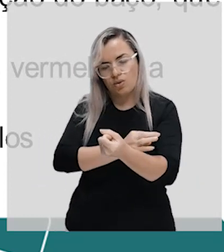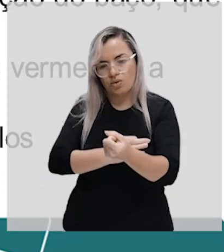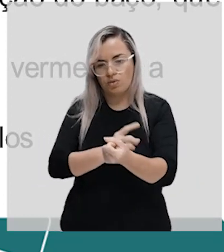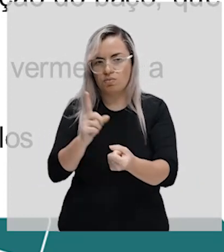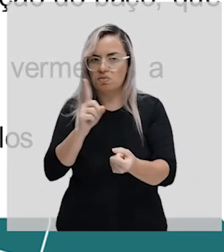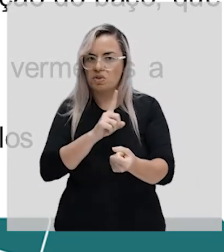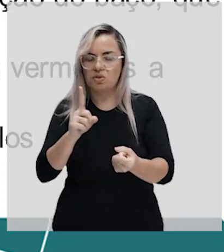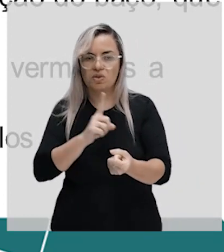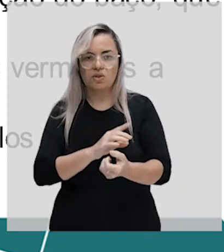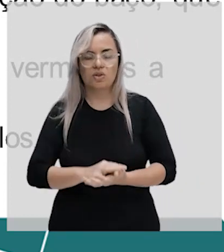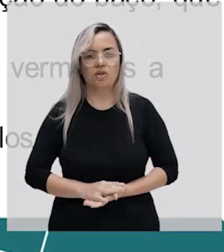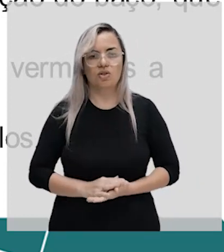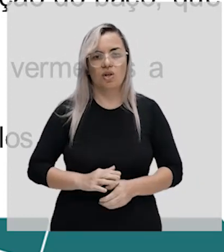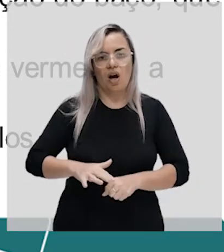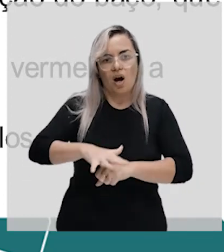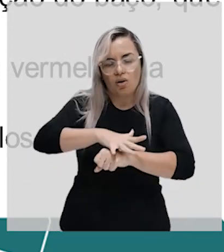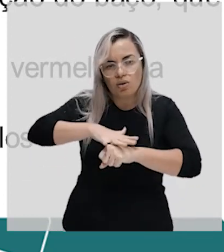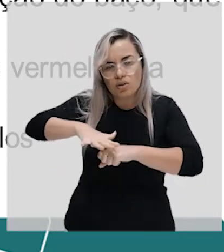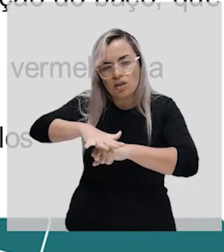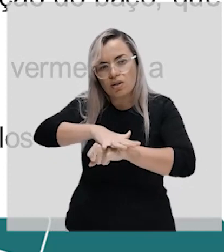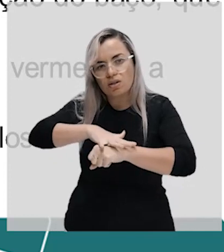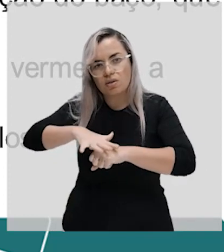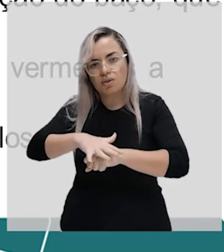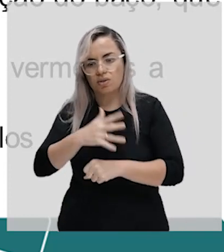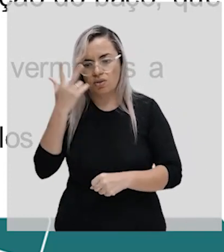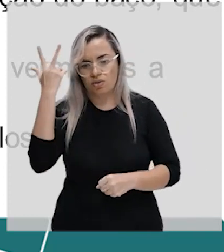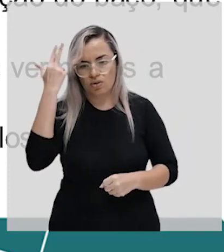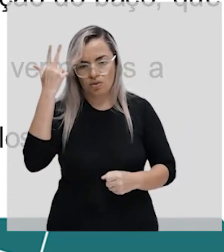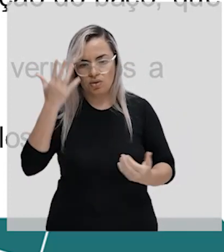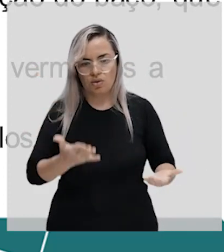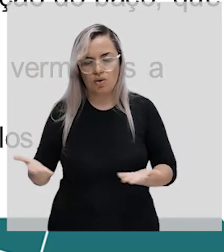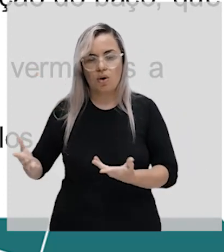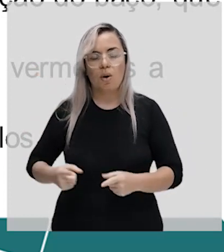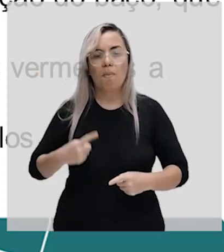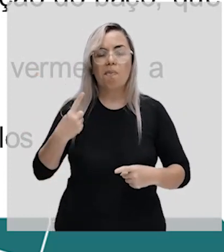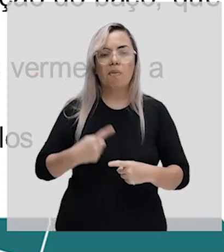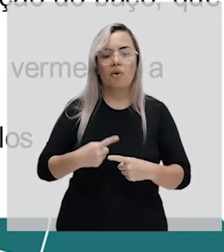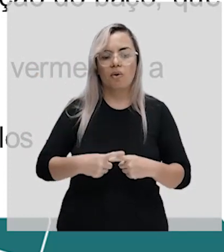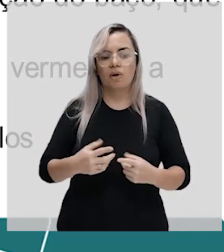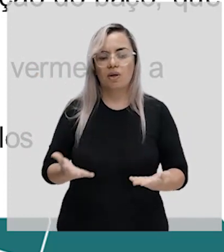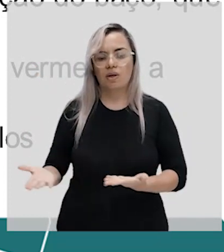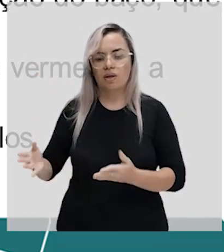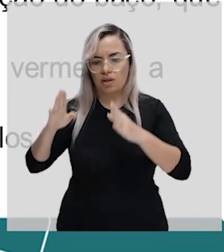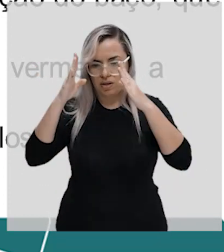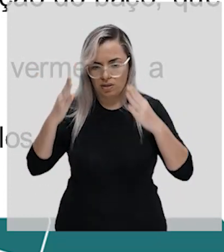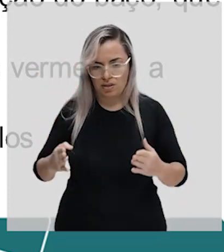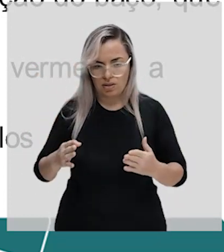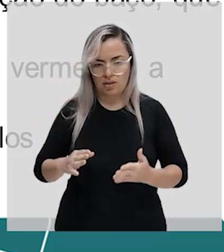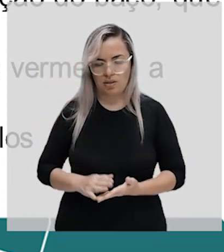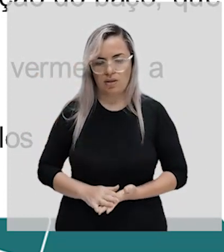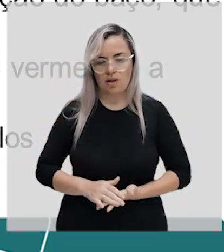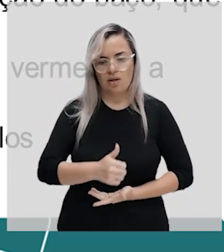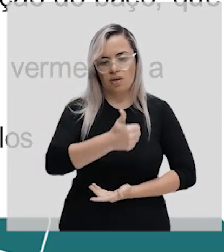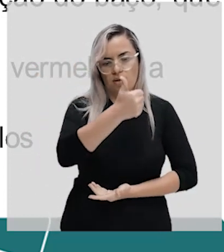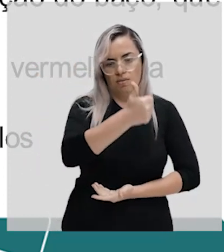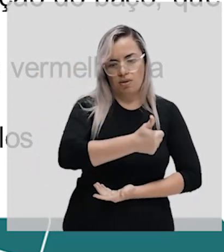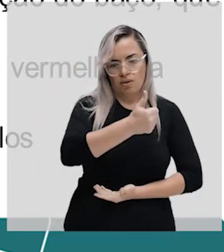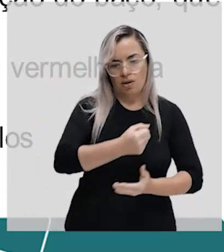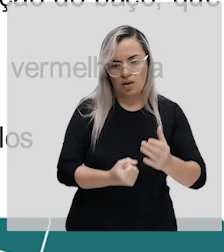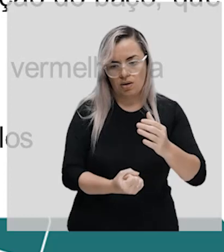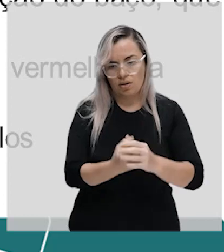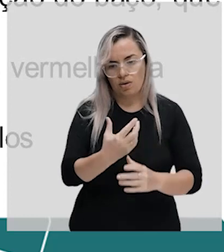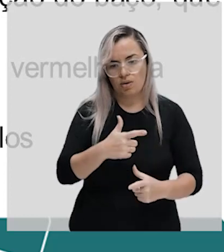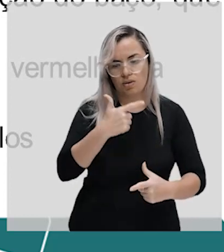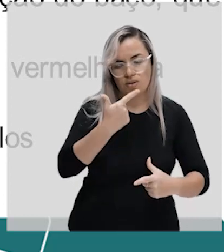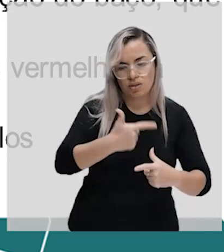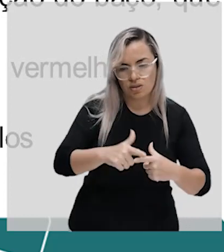explicar esses casos incomuns, né? No caso de anemia. Vamos lá. Primeira hipótese. A origem do problema estava relacionada